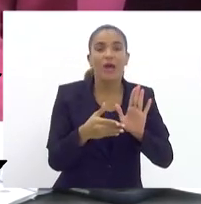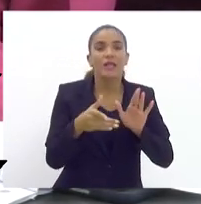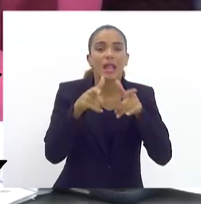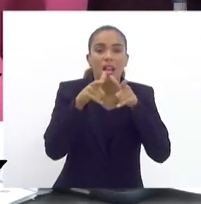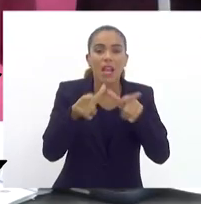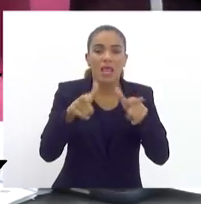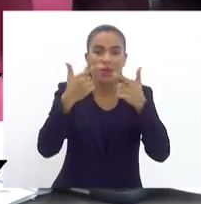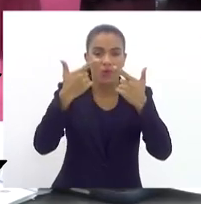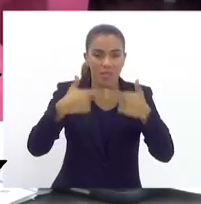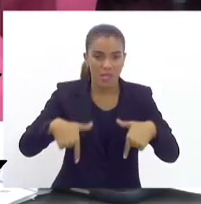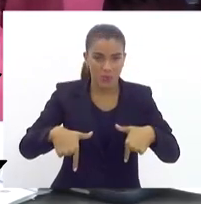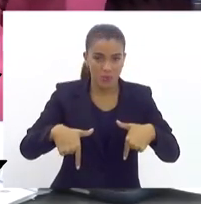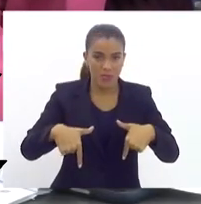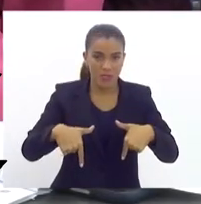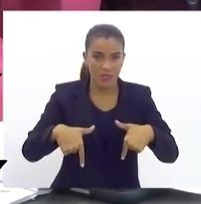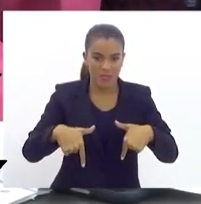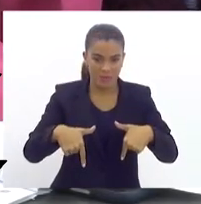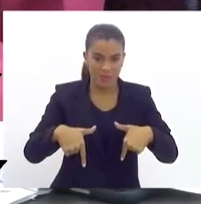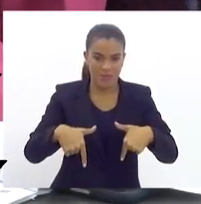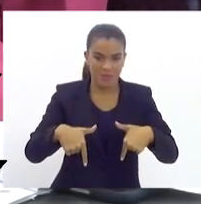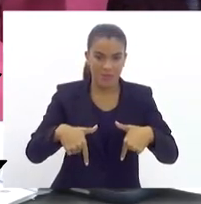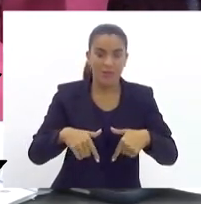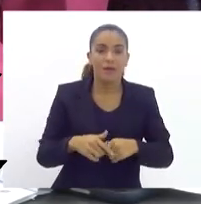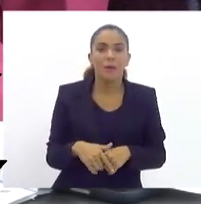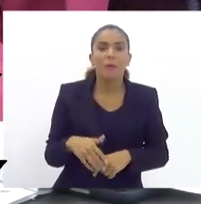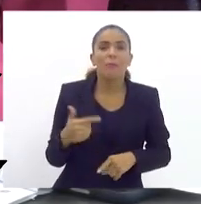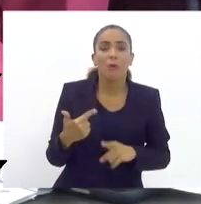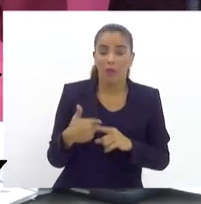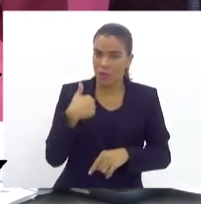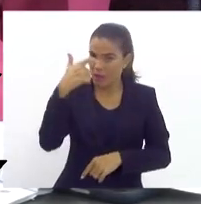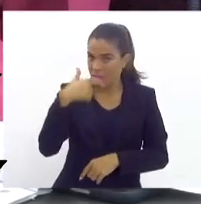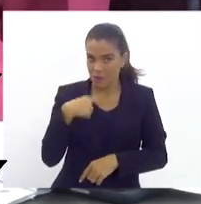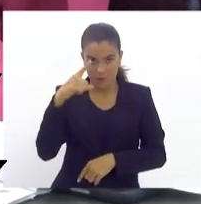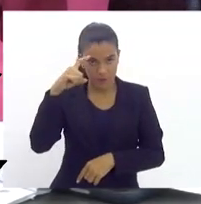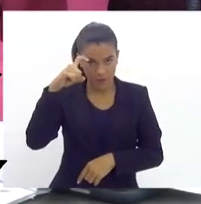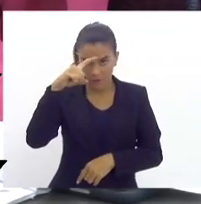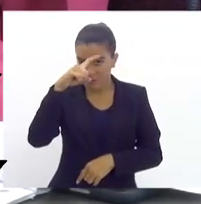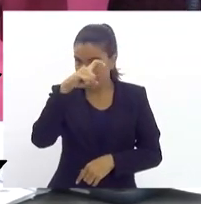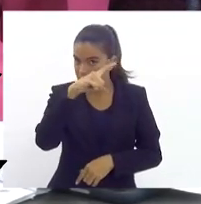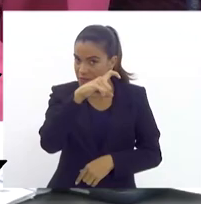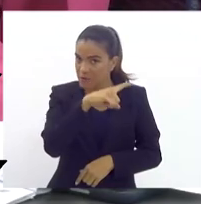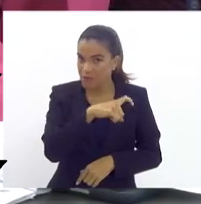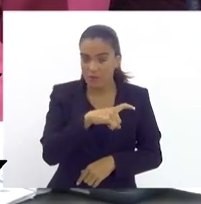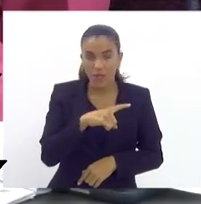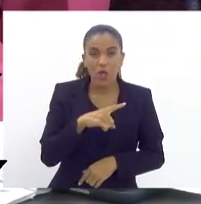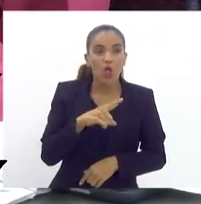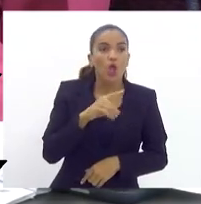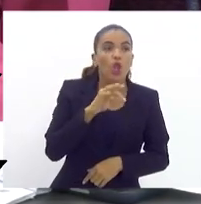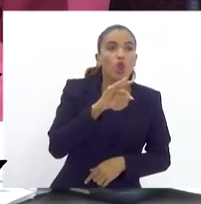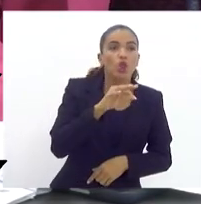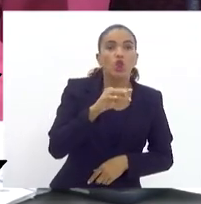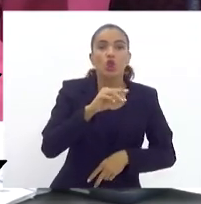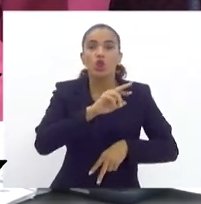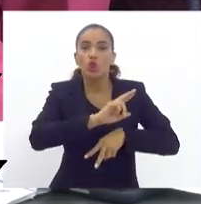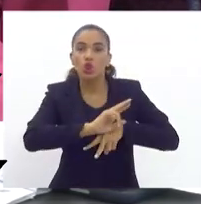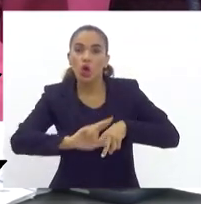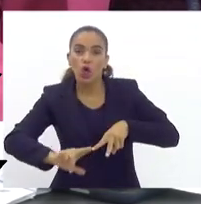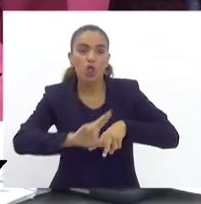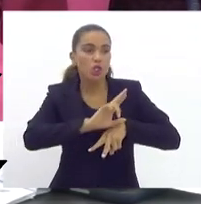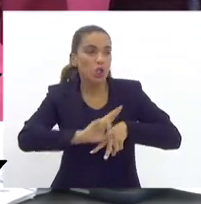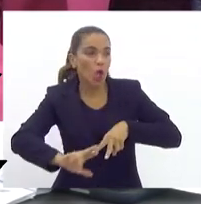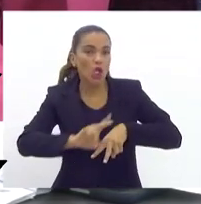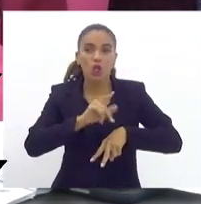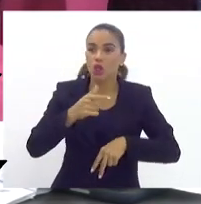neutra. Que eu confesso a Vossa Excelência, eu tenho a maior dificuldade, né? Todas, todos e todes, eu tenho a maior dificuldade,